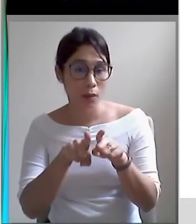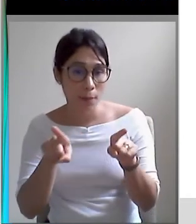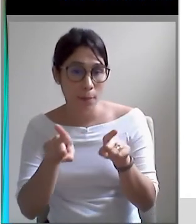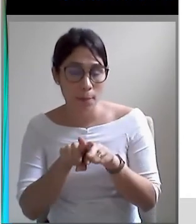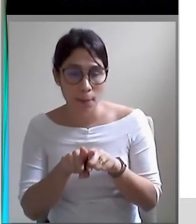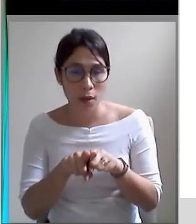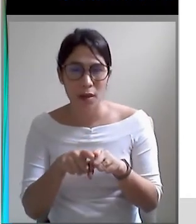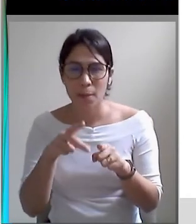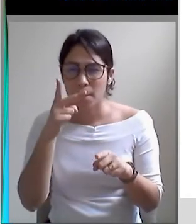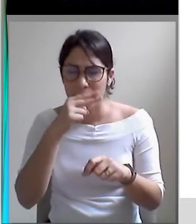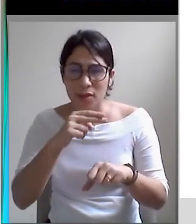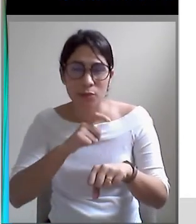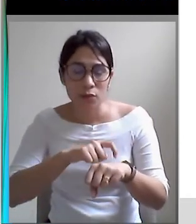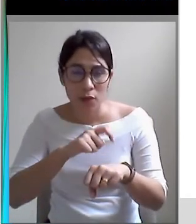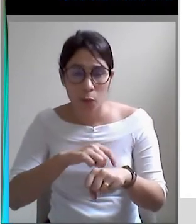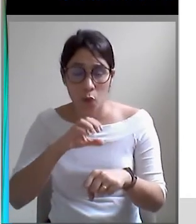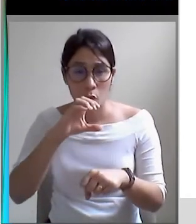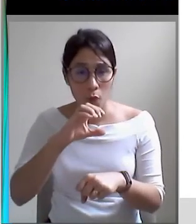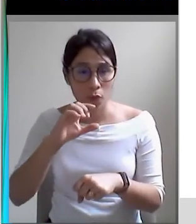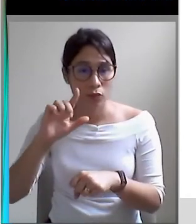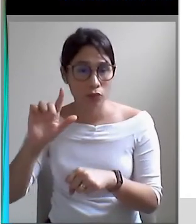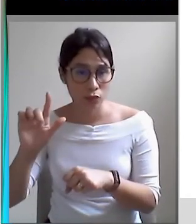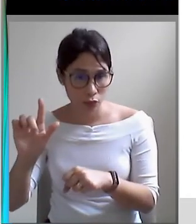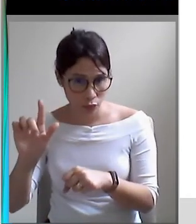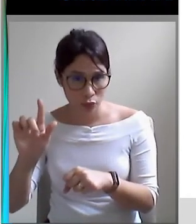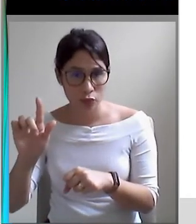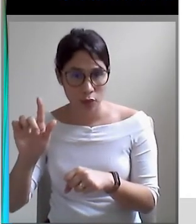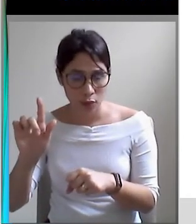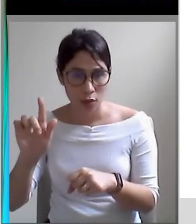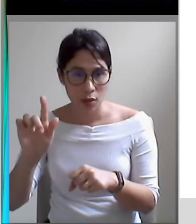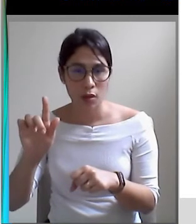Ao mesmo tempo, o complexo de Golgi